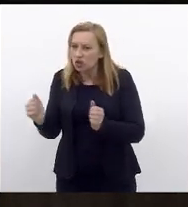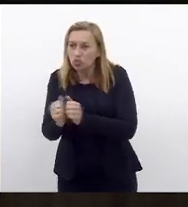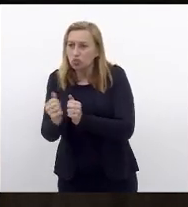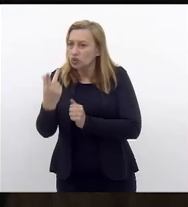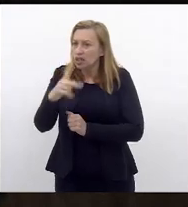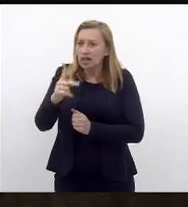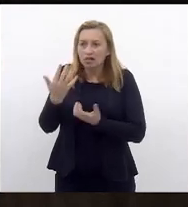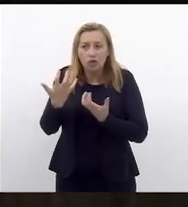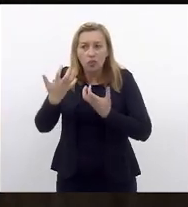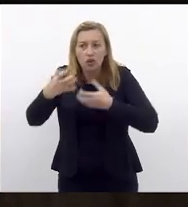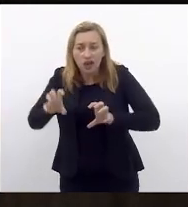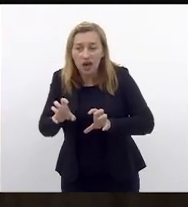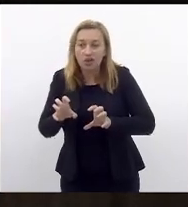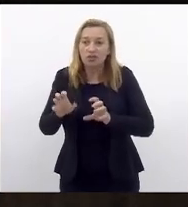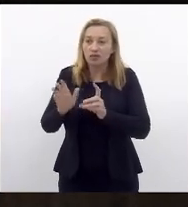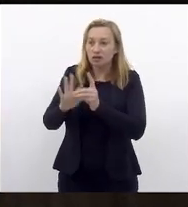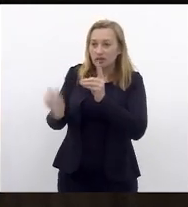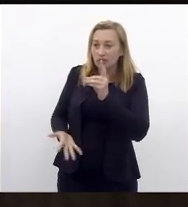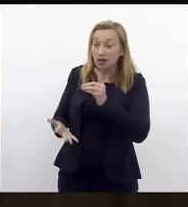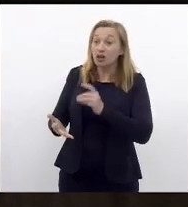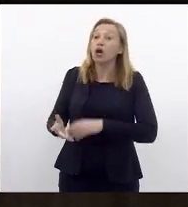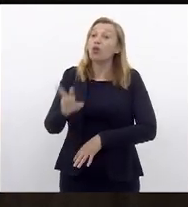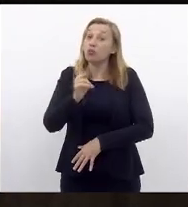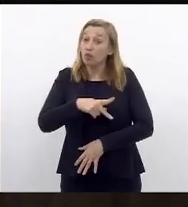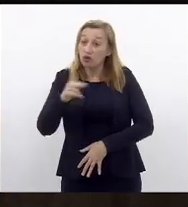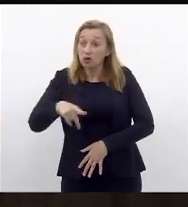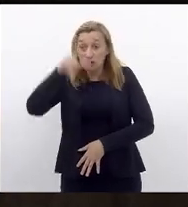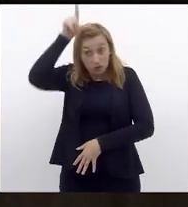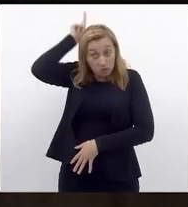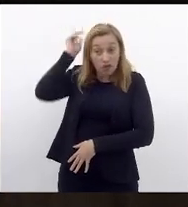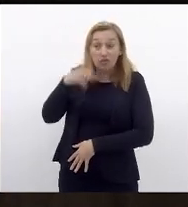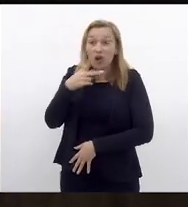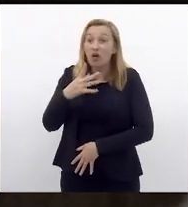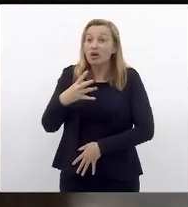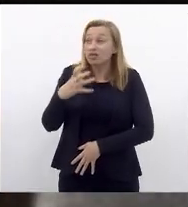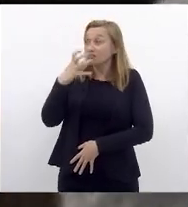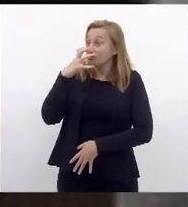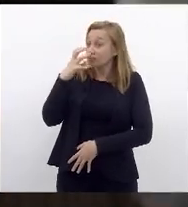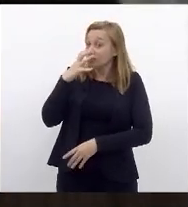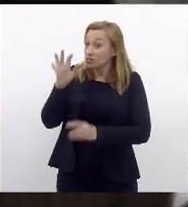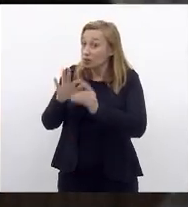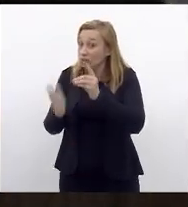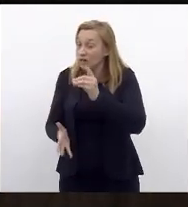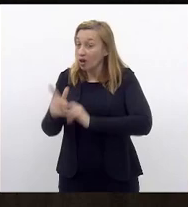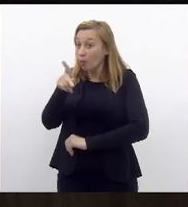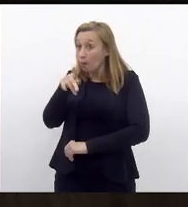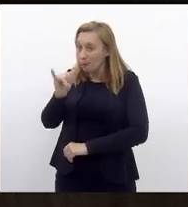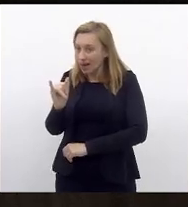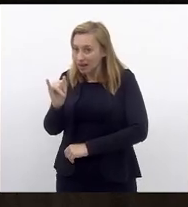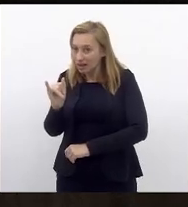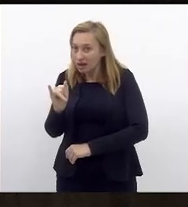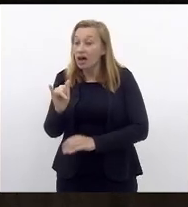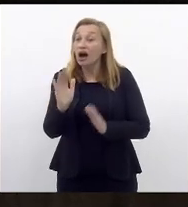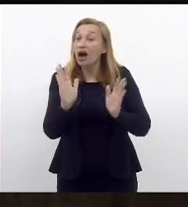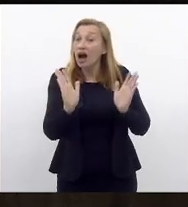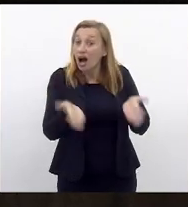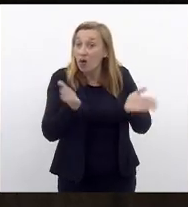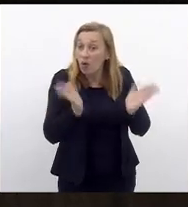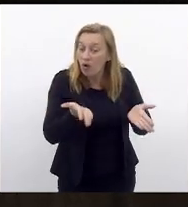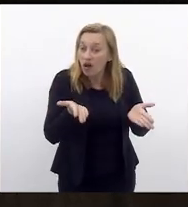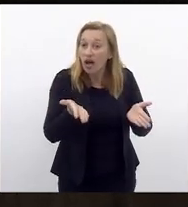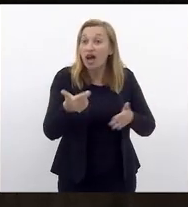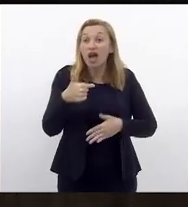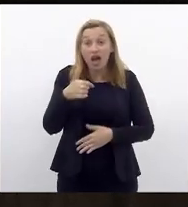evento. Então, o professor Luiz Paulo já está dizendo aqui: eu tive o prazer de homenagear o pai. E agora,